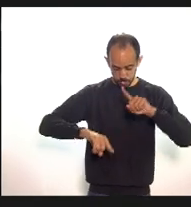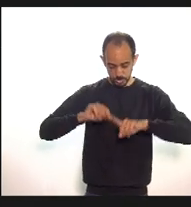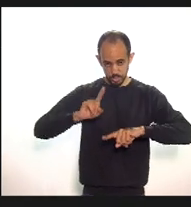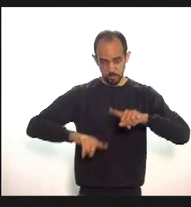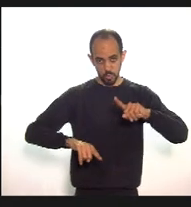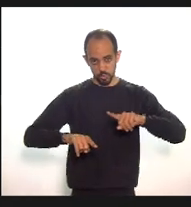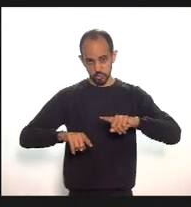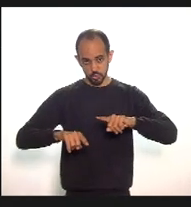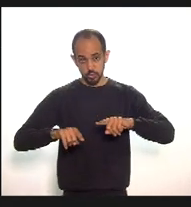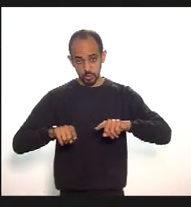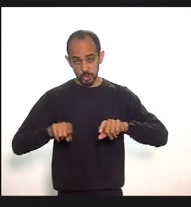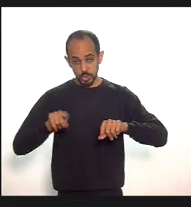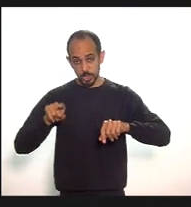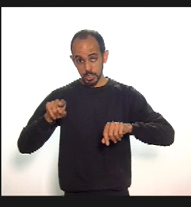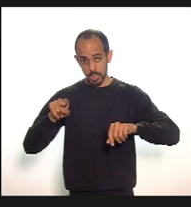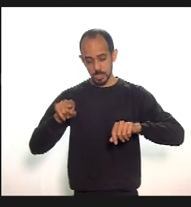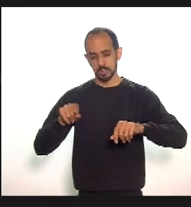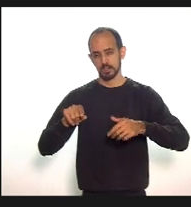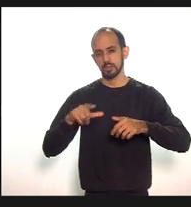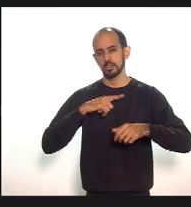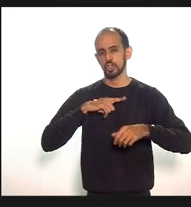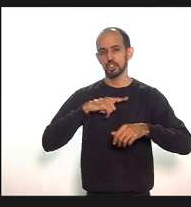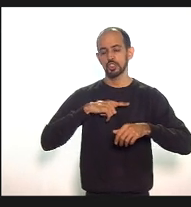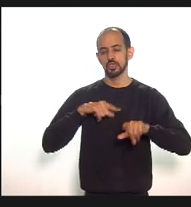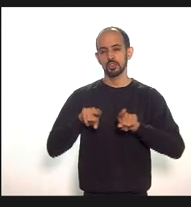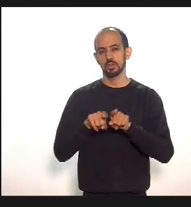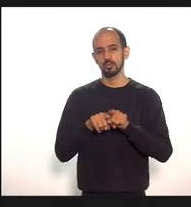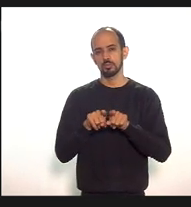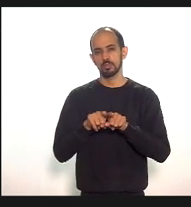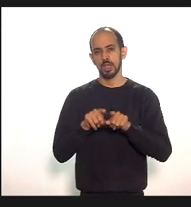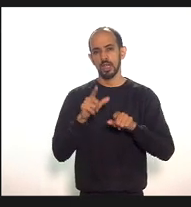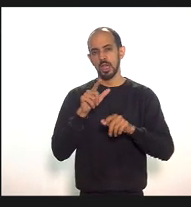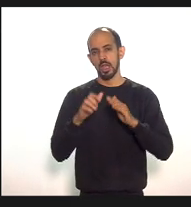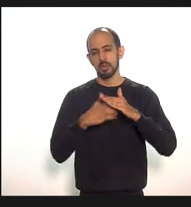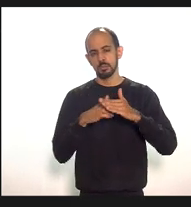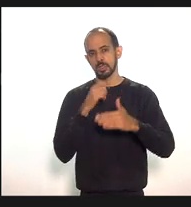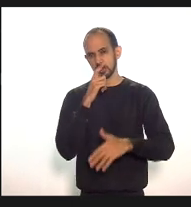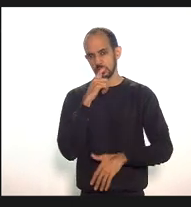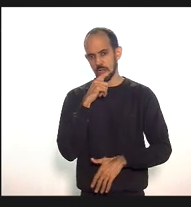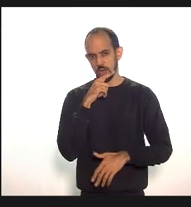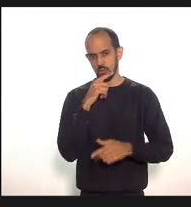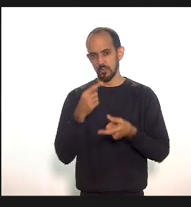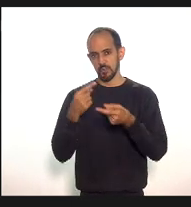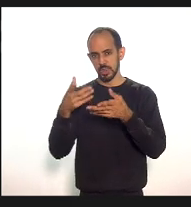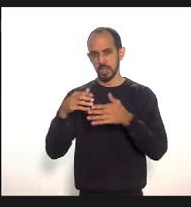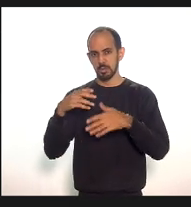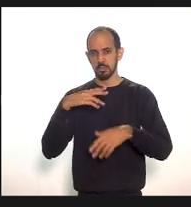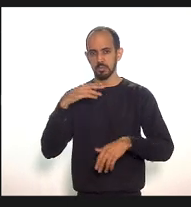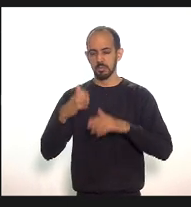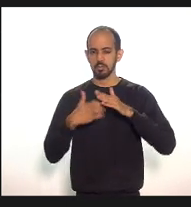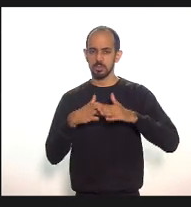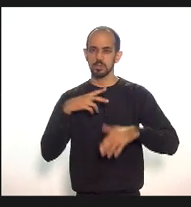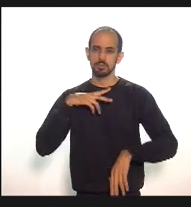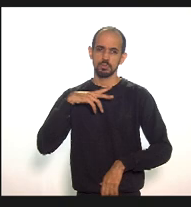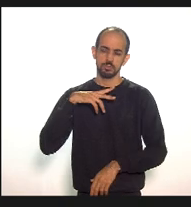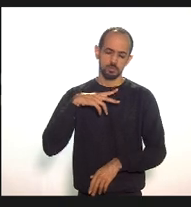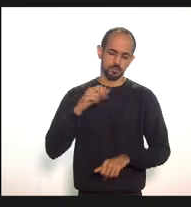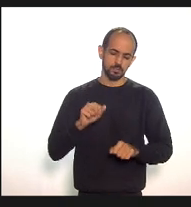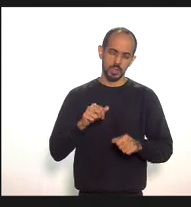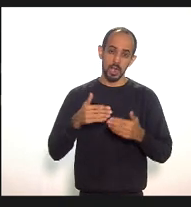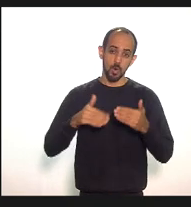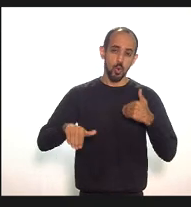desses patrimônios ver a Cedae para a iniciativa privada ou seja eram contra privatização da Cedae